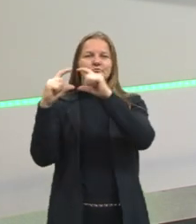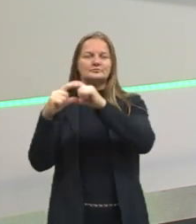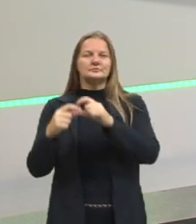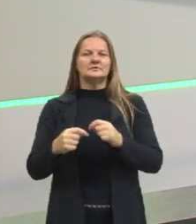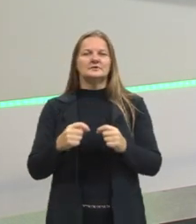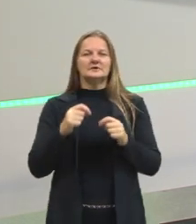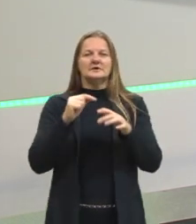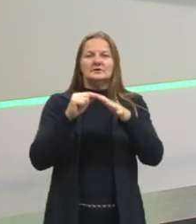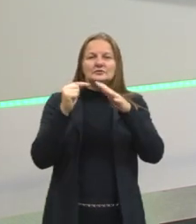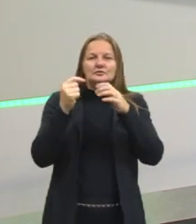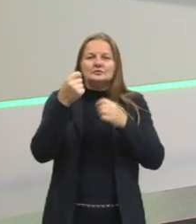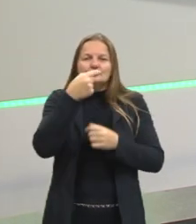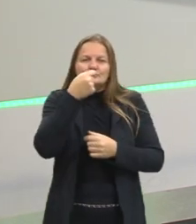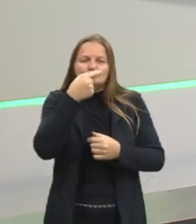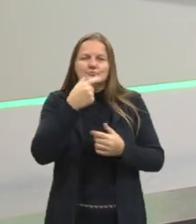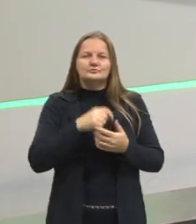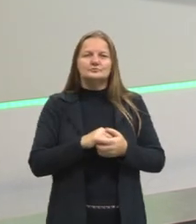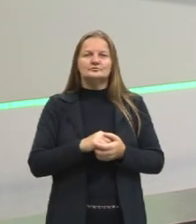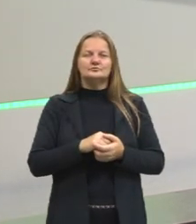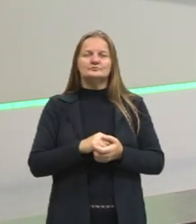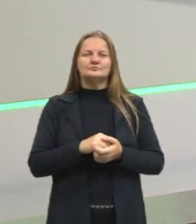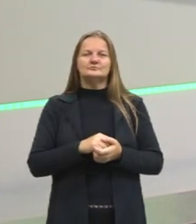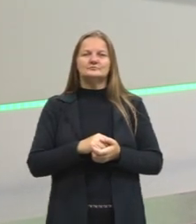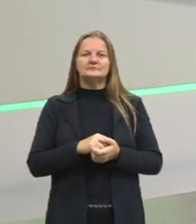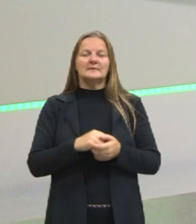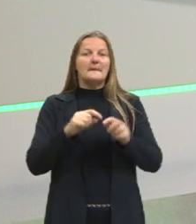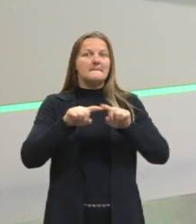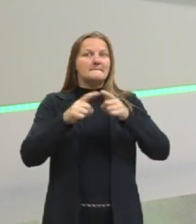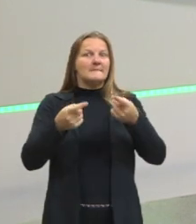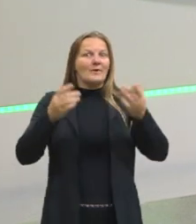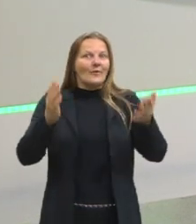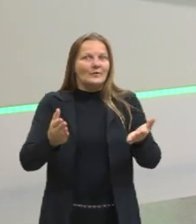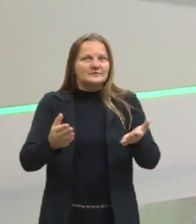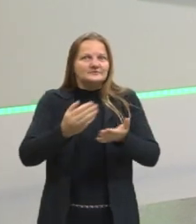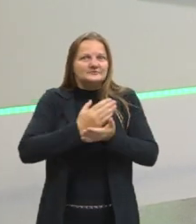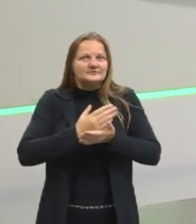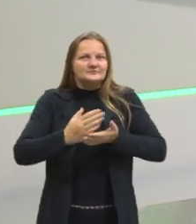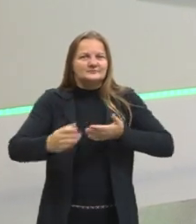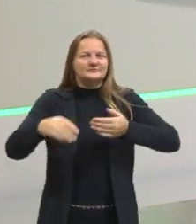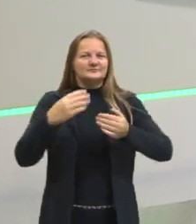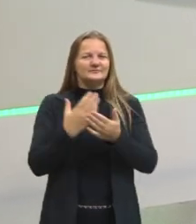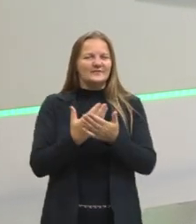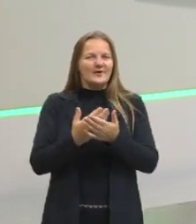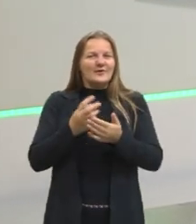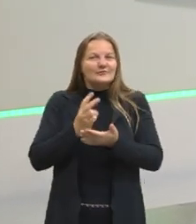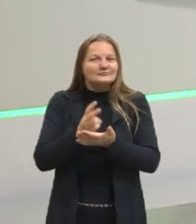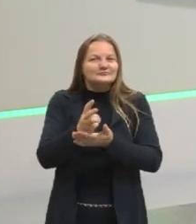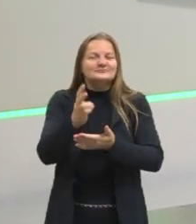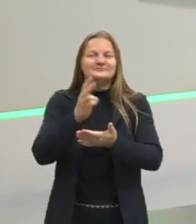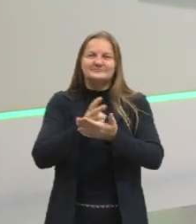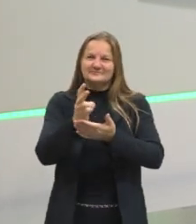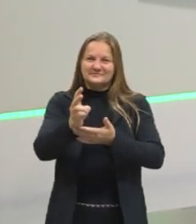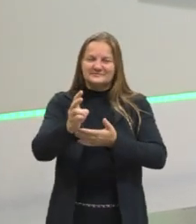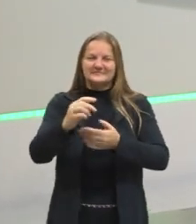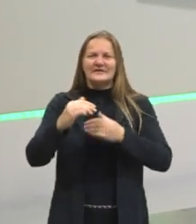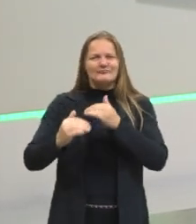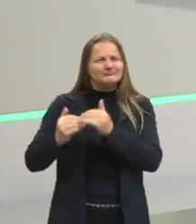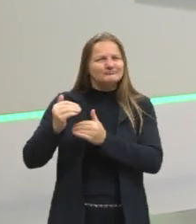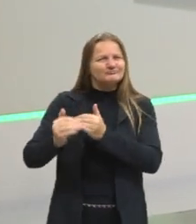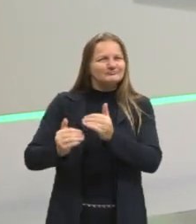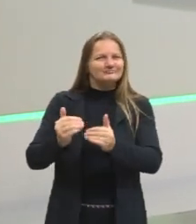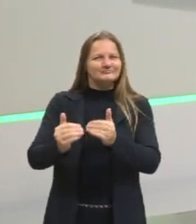cartoon E hoje nós vamos começar a nossa aula seguindo então dando uma